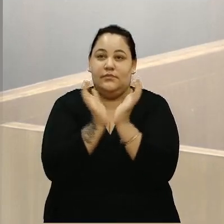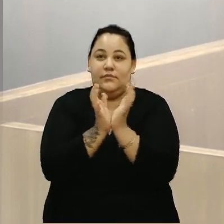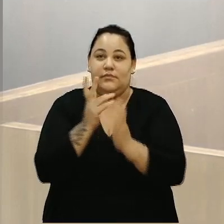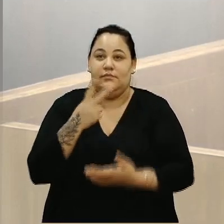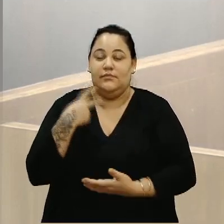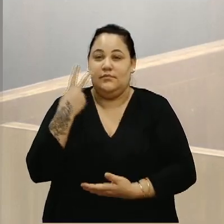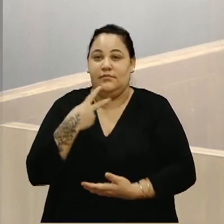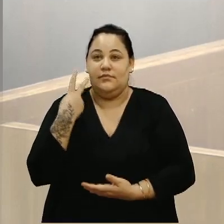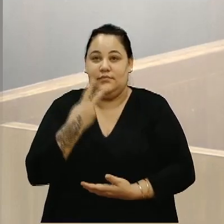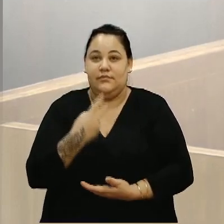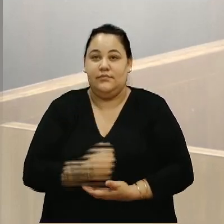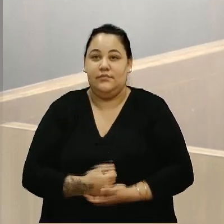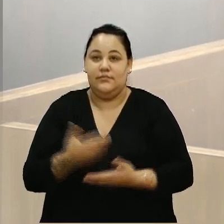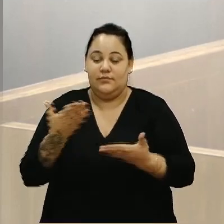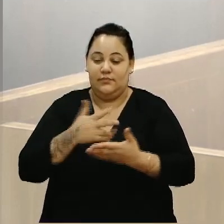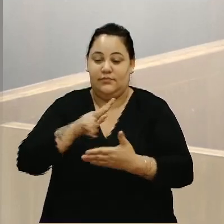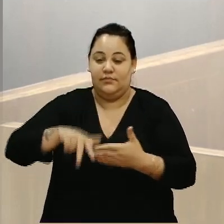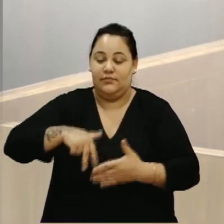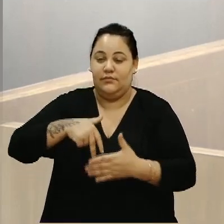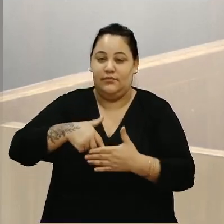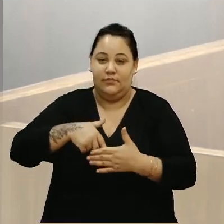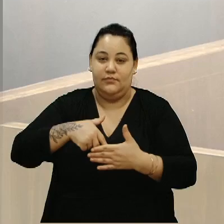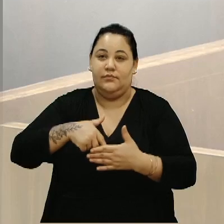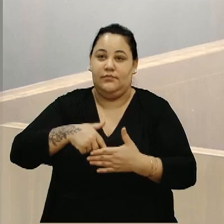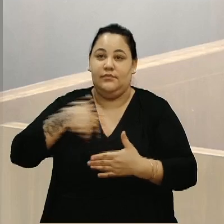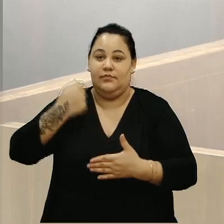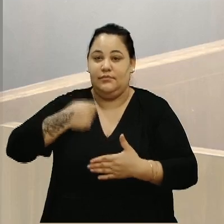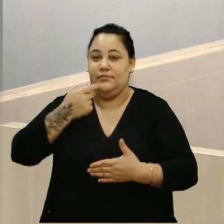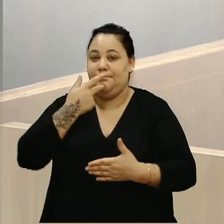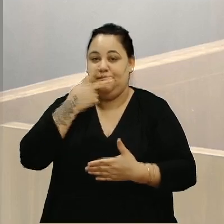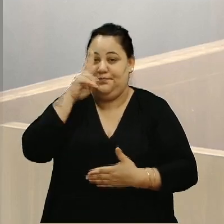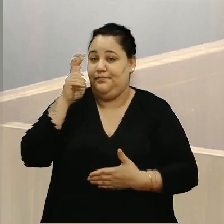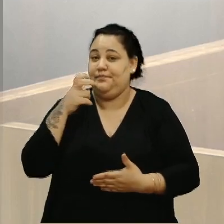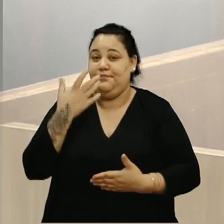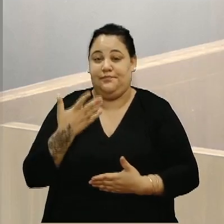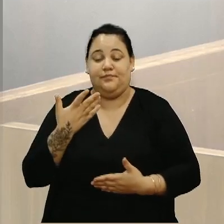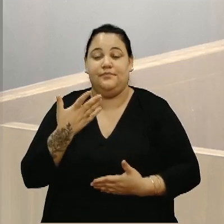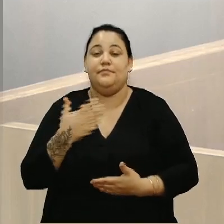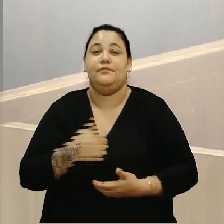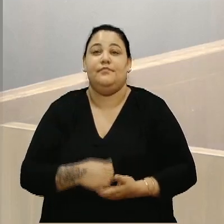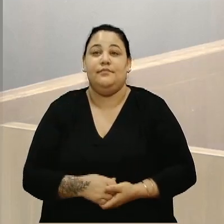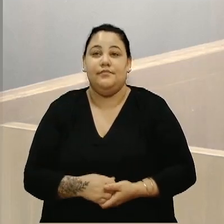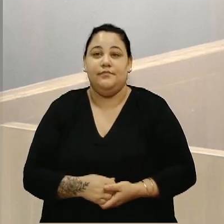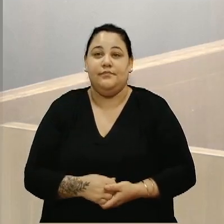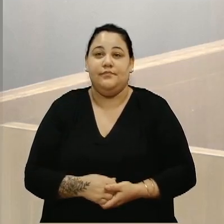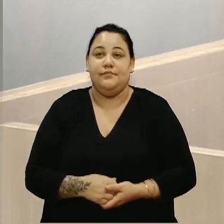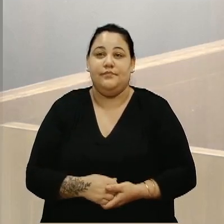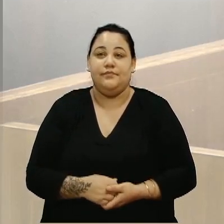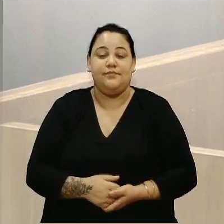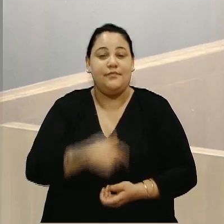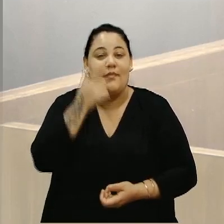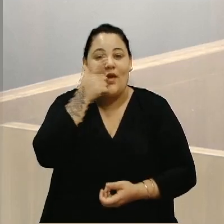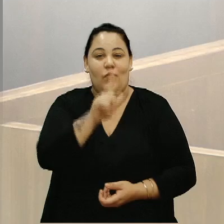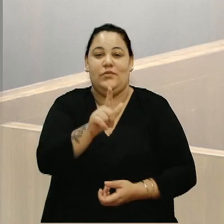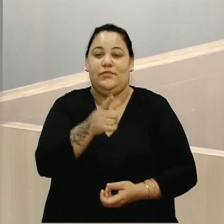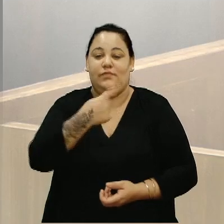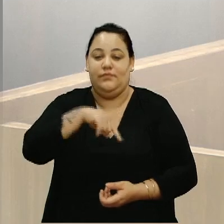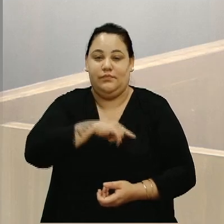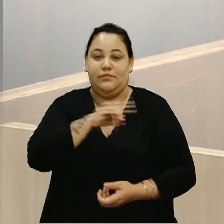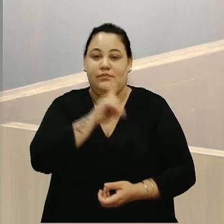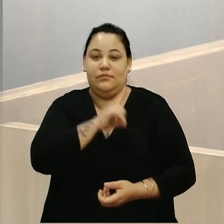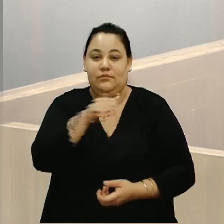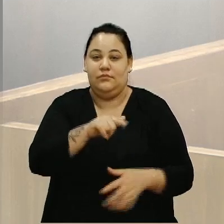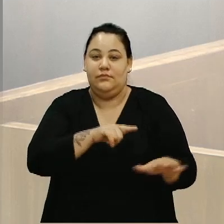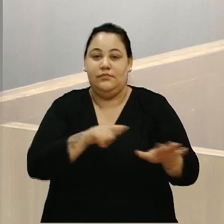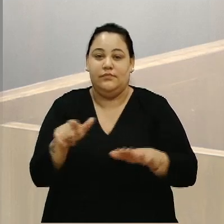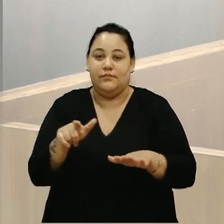Hoje, na tribuna, não poderia falar de outro tema, a não ser da grande conquista que nós tivemos essa